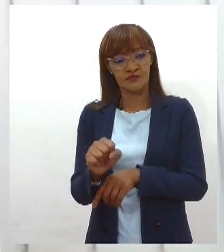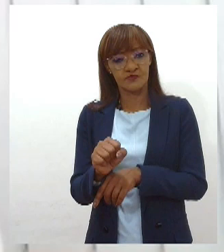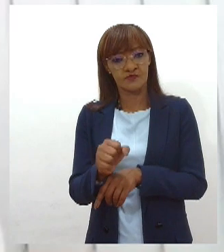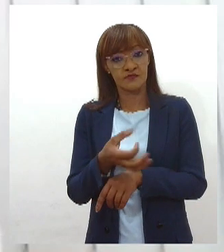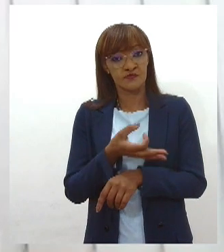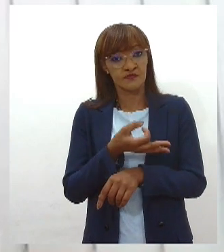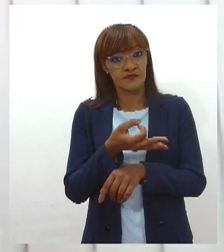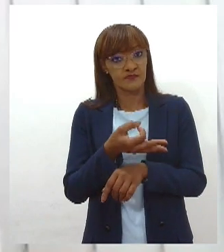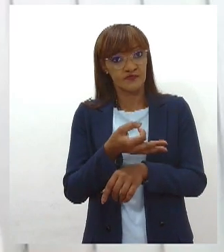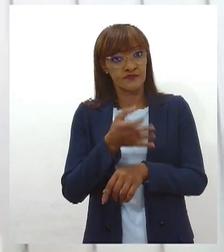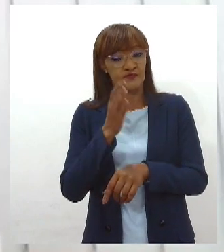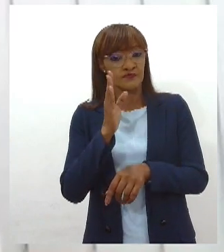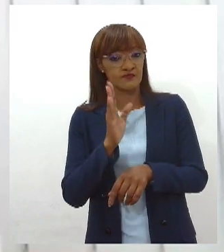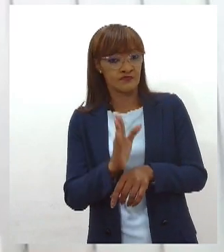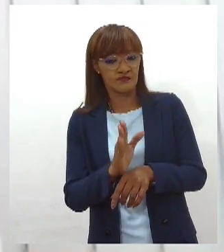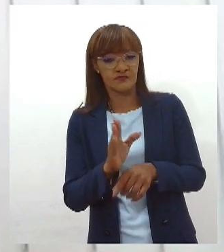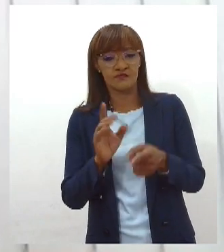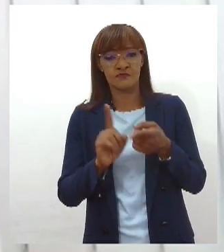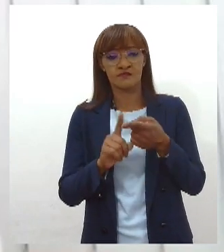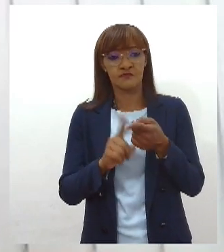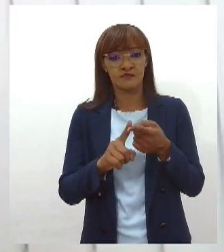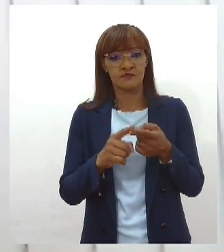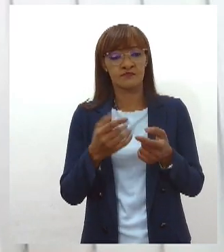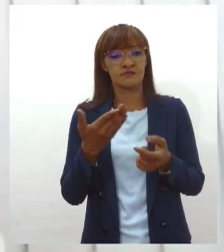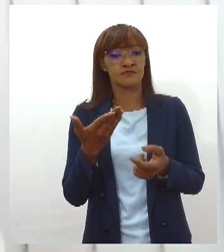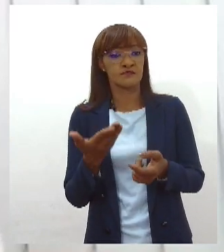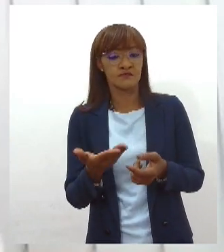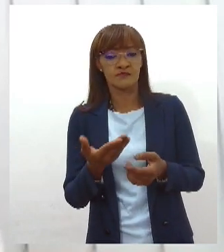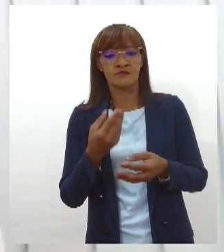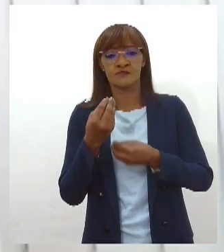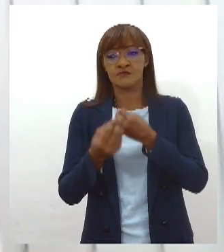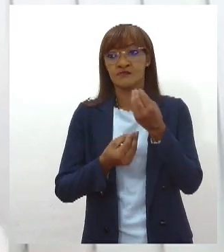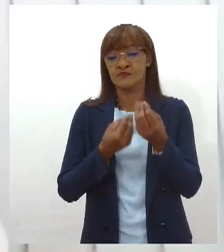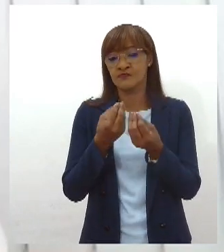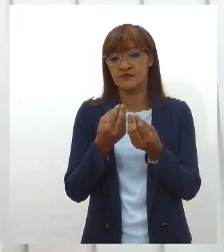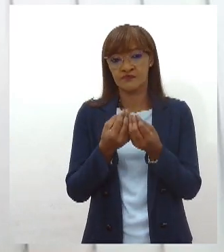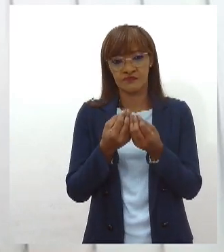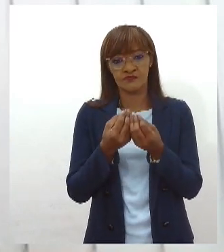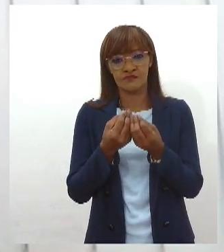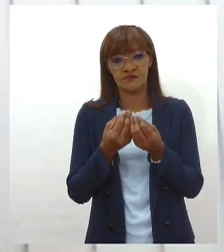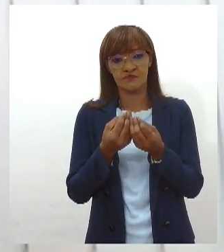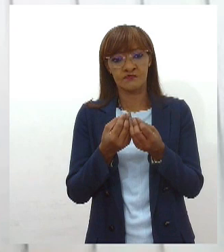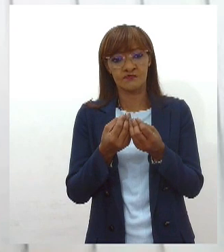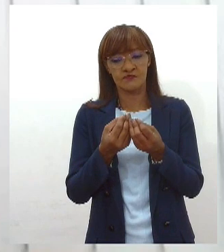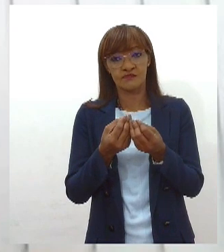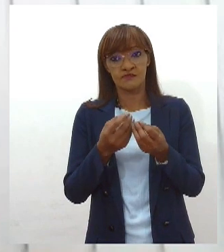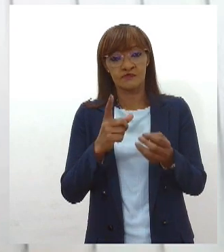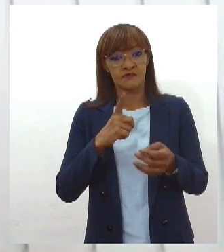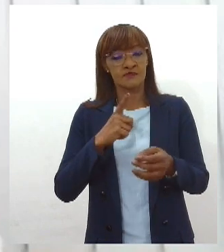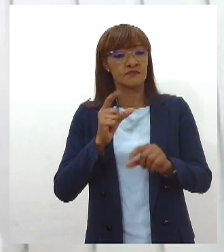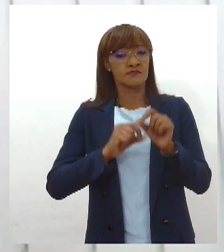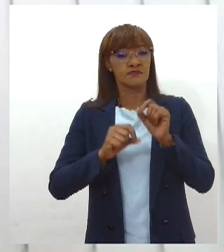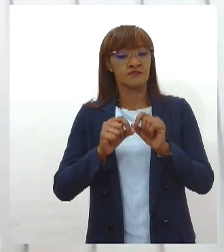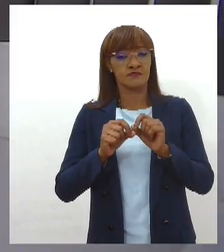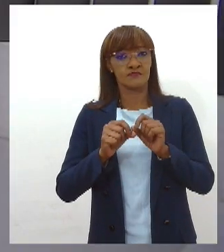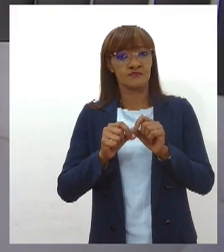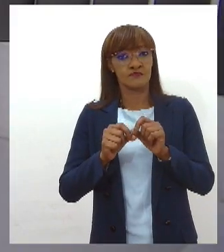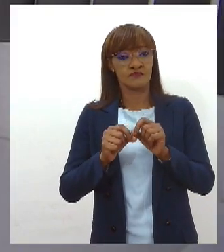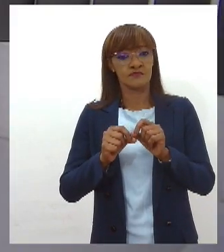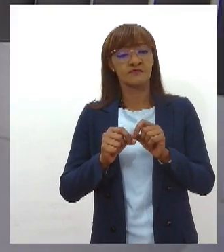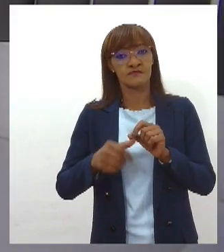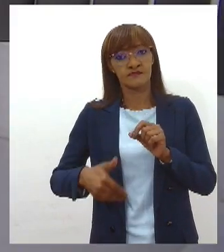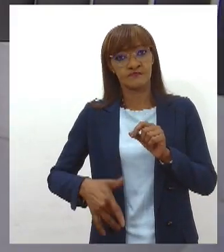é o câncer dessa região do intestino, que é a parte final do intestino.